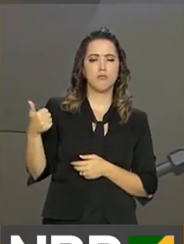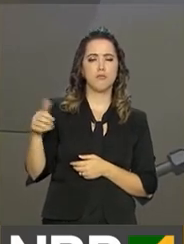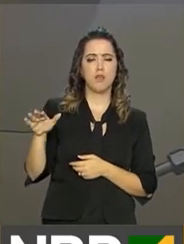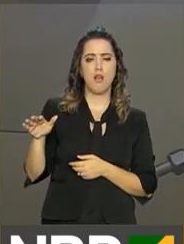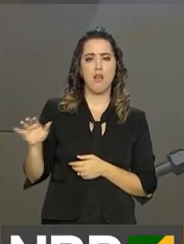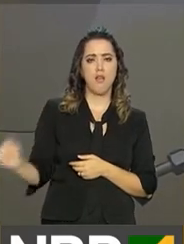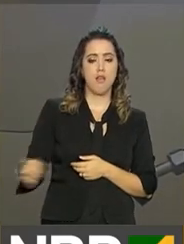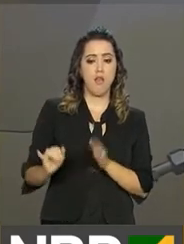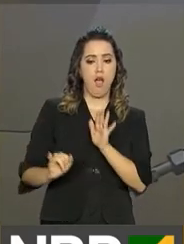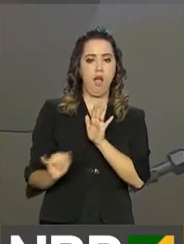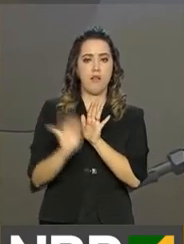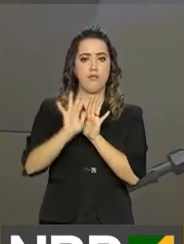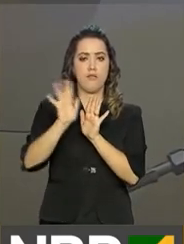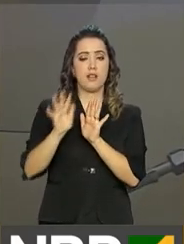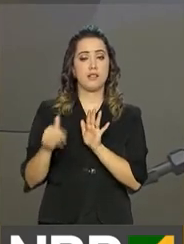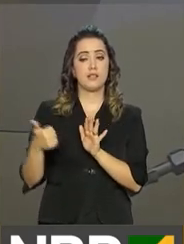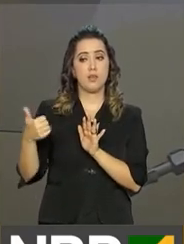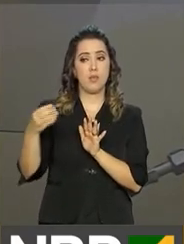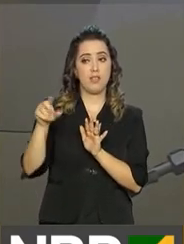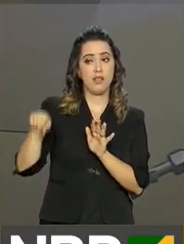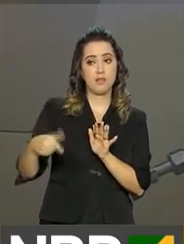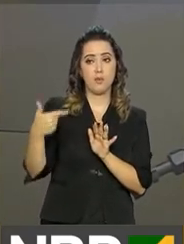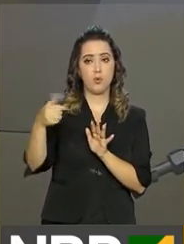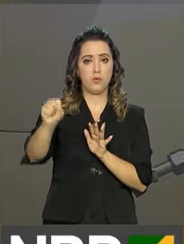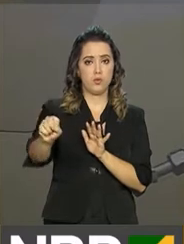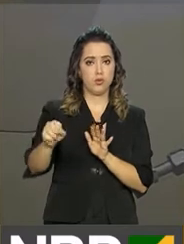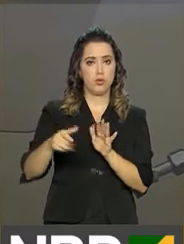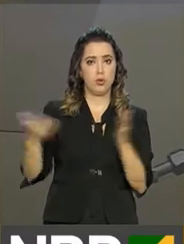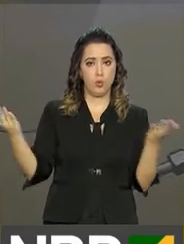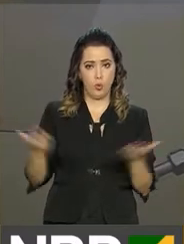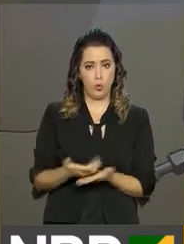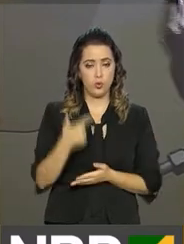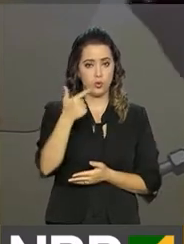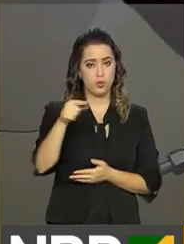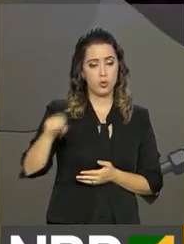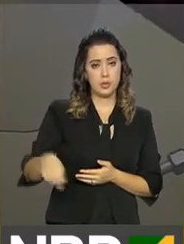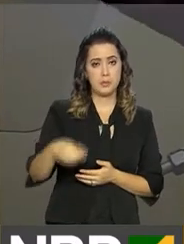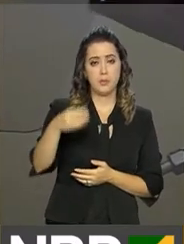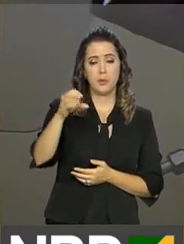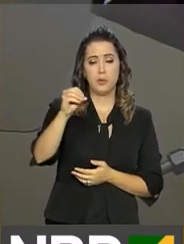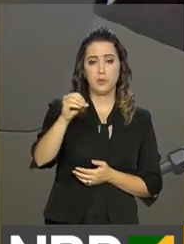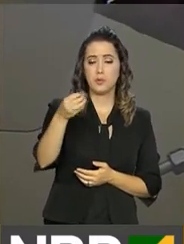10,28, agora está hoje em 2,7, Aguilar. Os juros estavam em